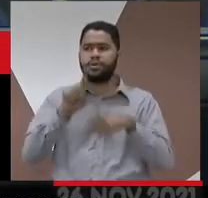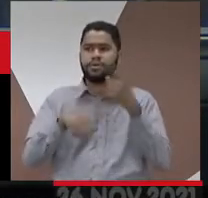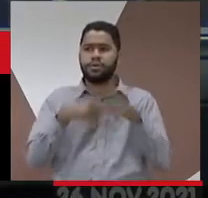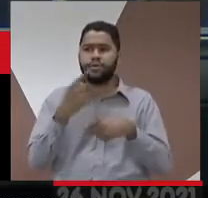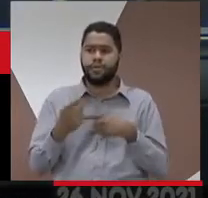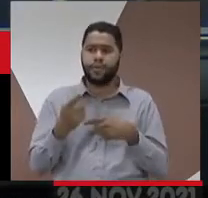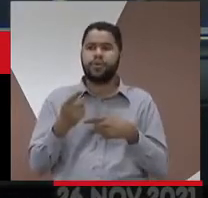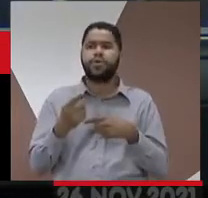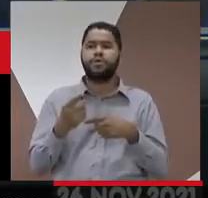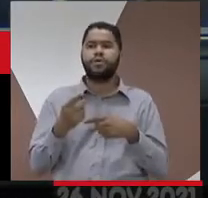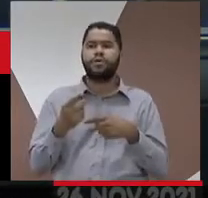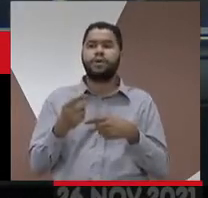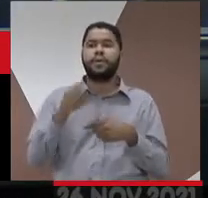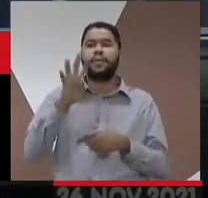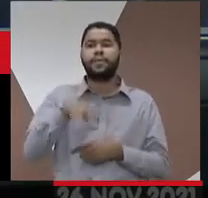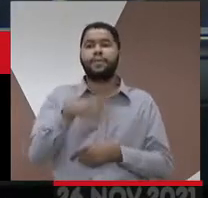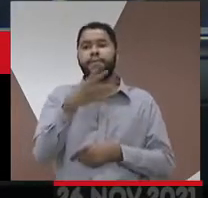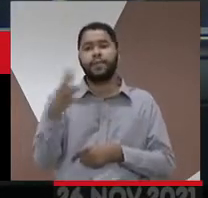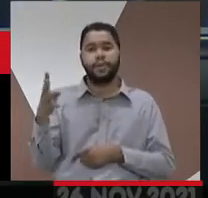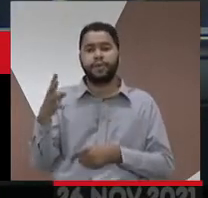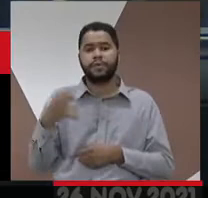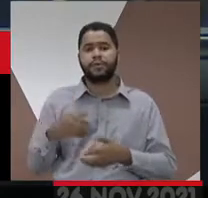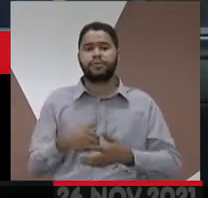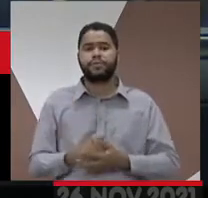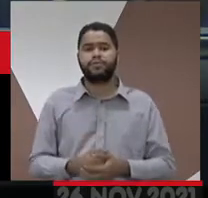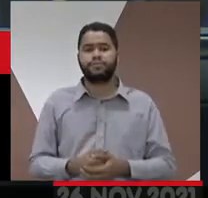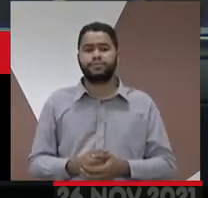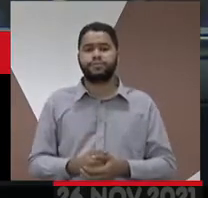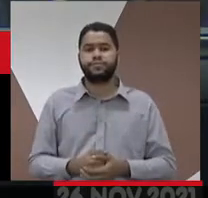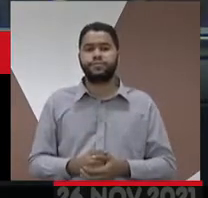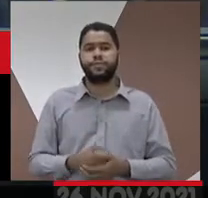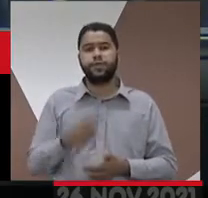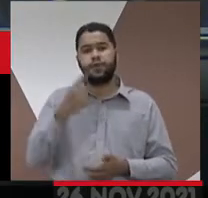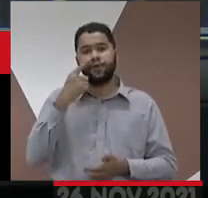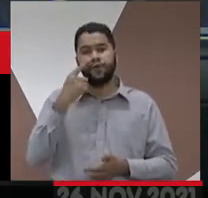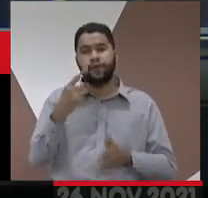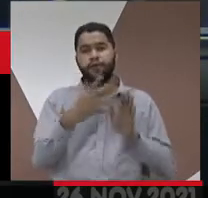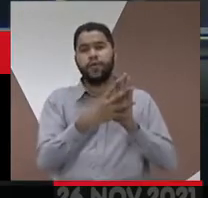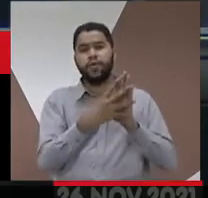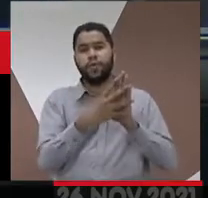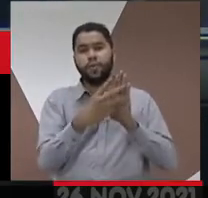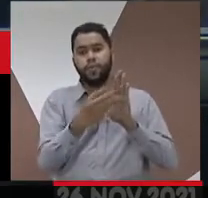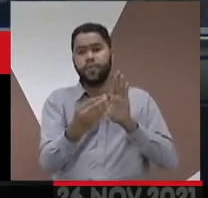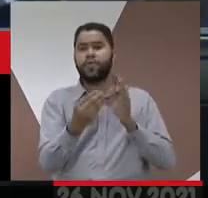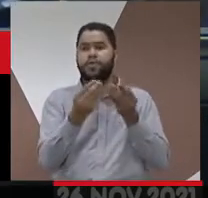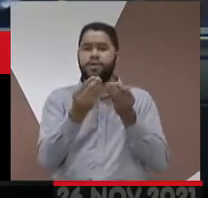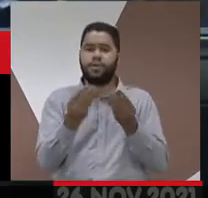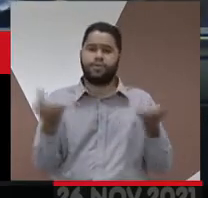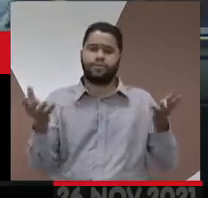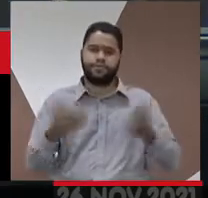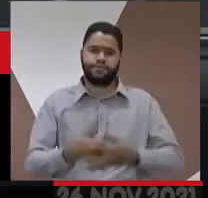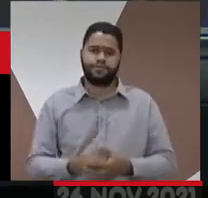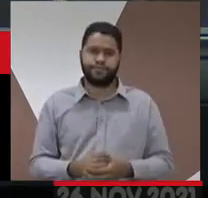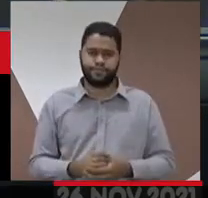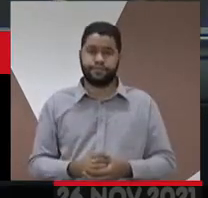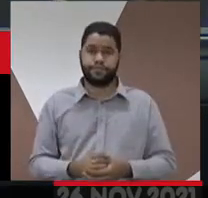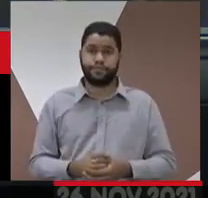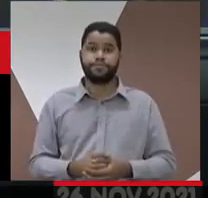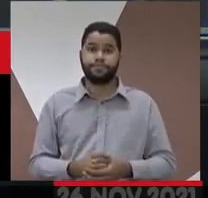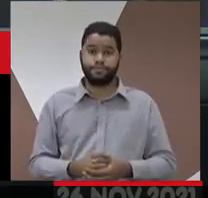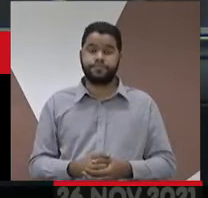e depois da planilha se vê o modelo de concessão.